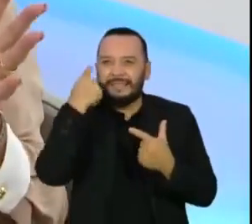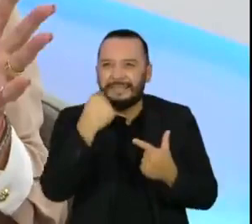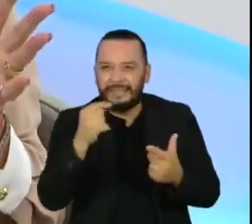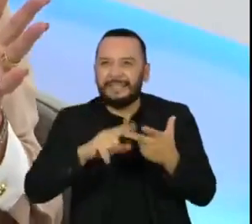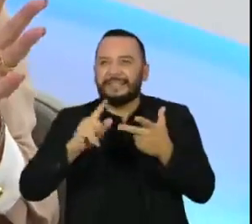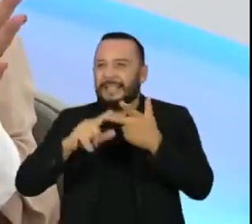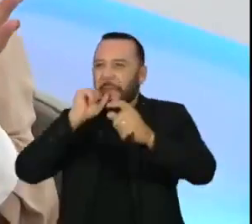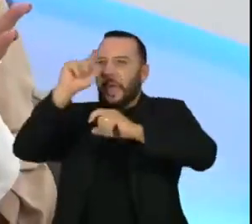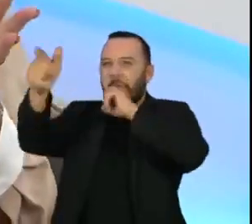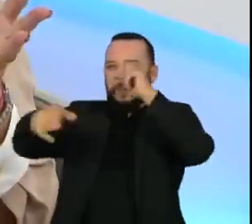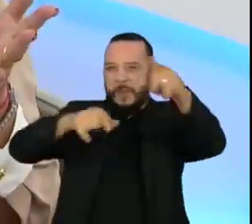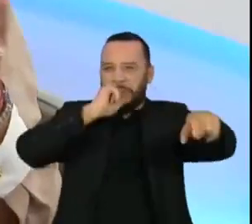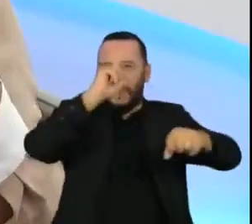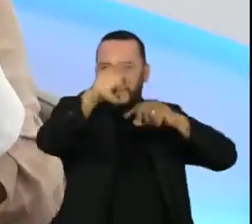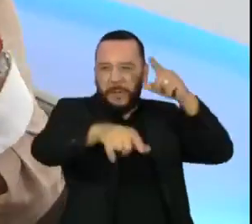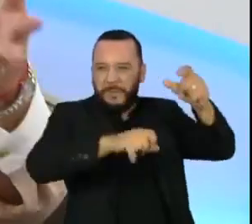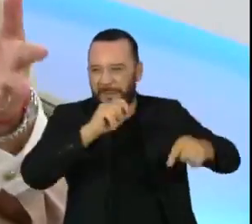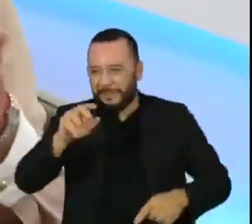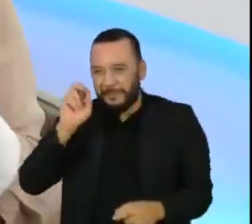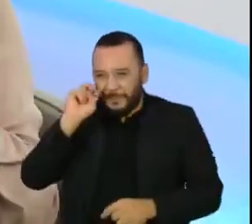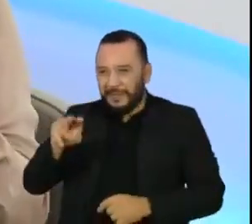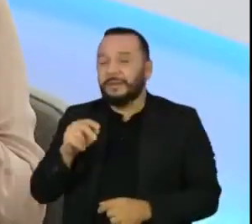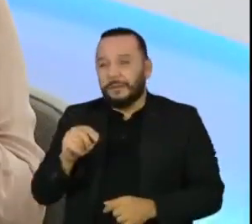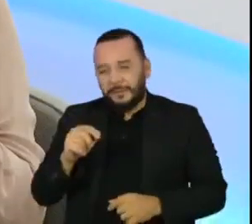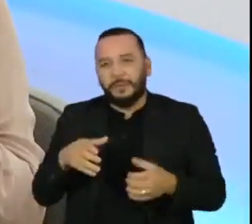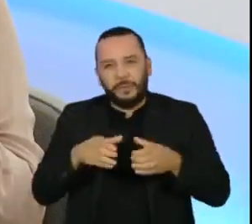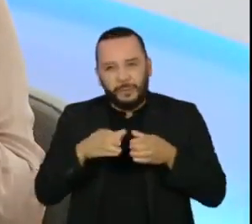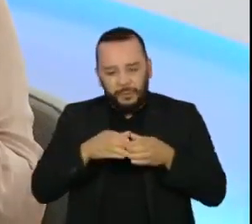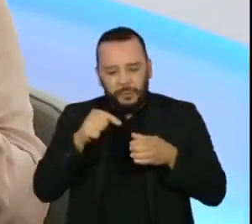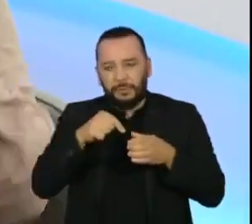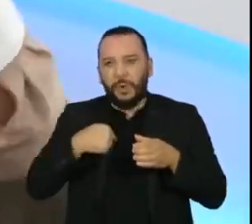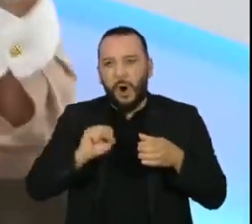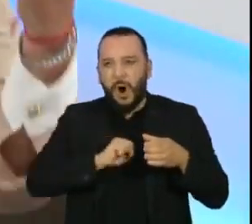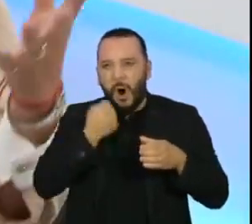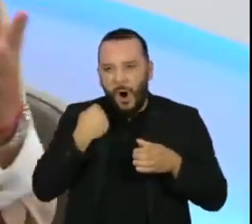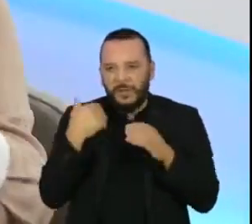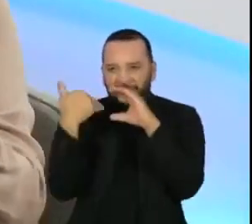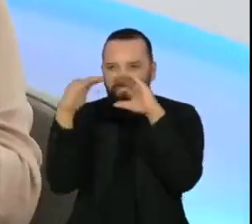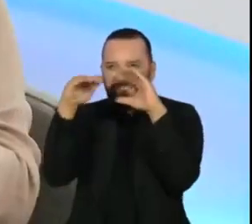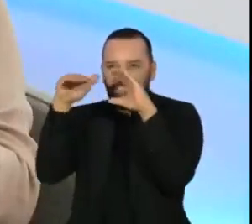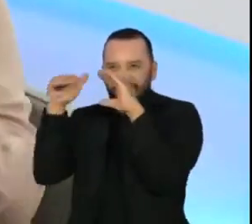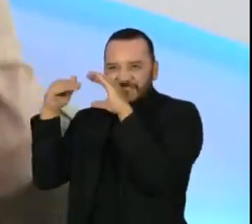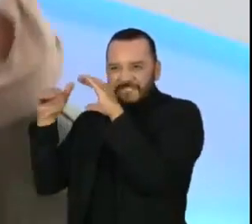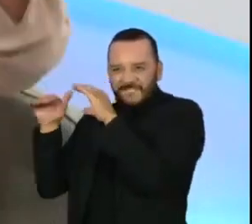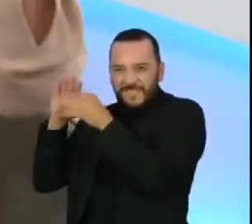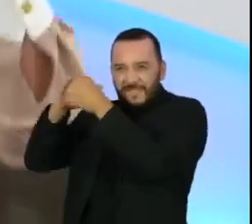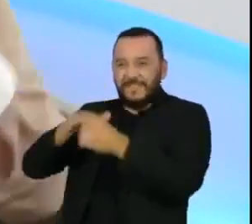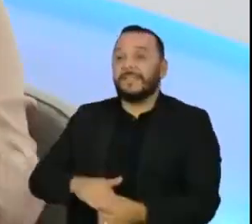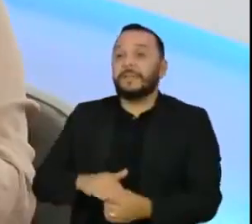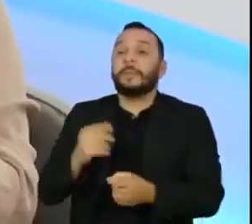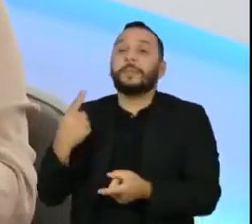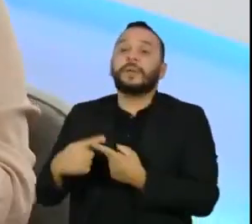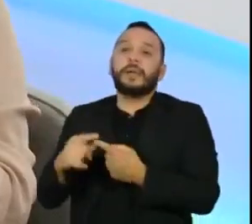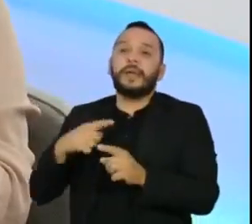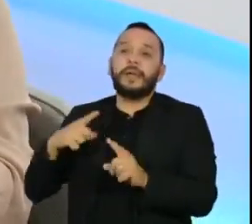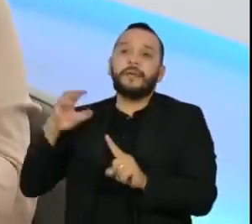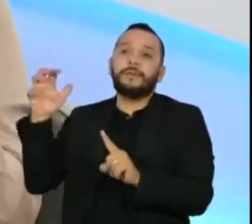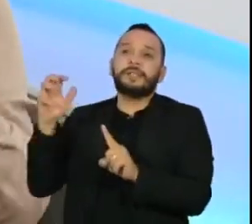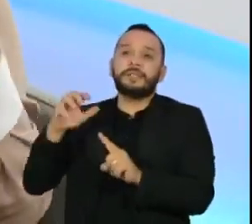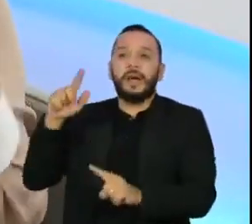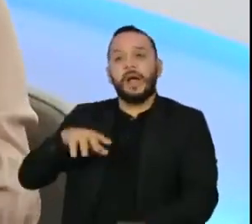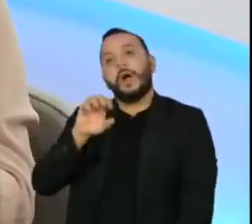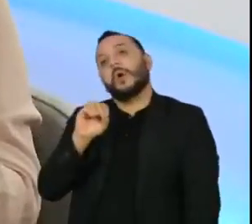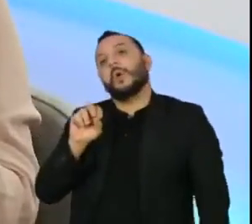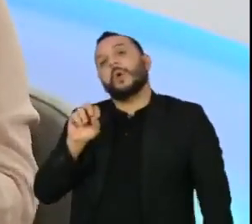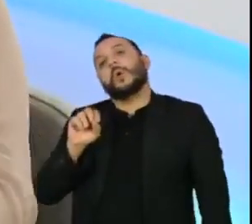qualquer um que se eu ponha a uma realidade que o inspirador Olavo que mora por aí no mundo